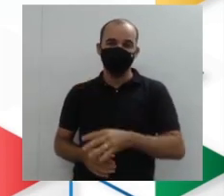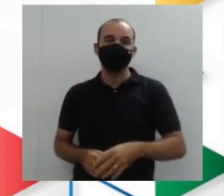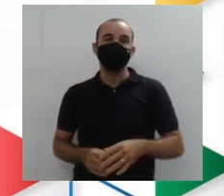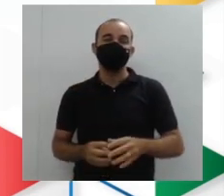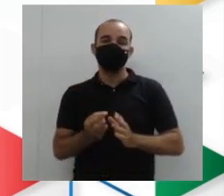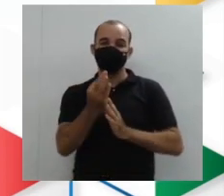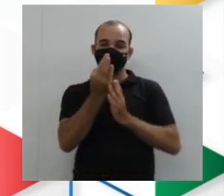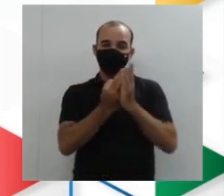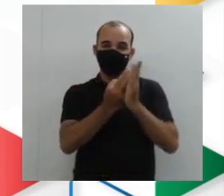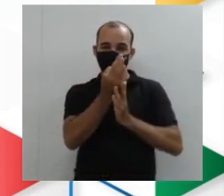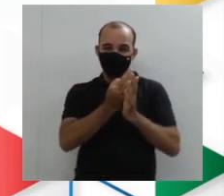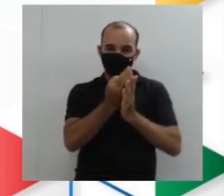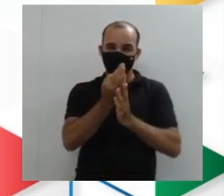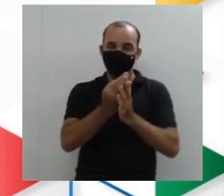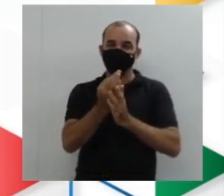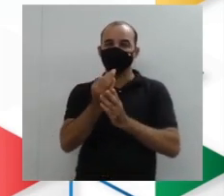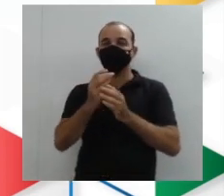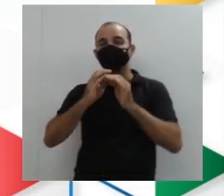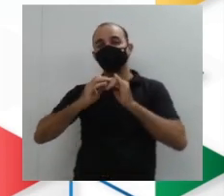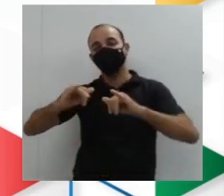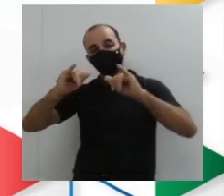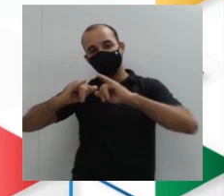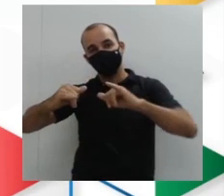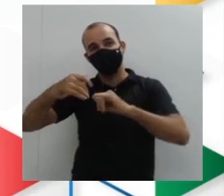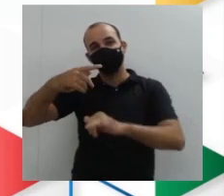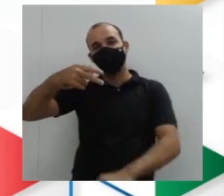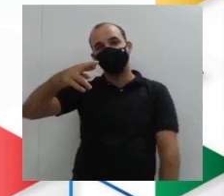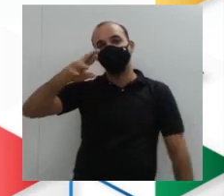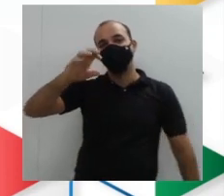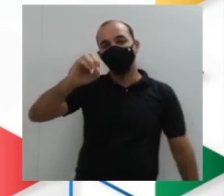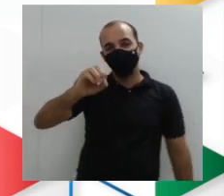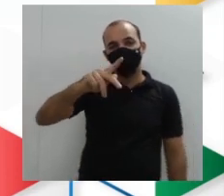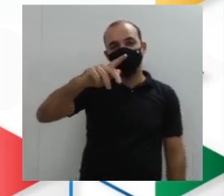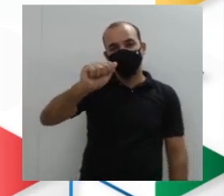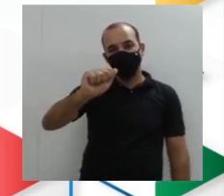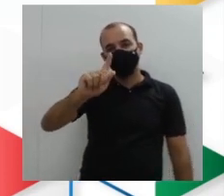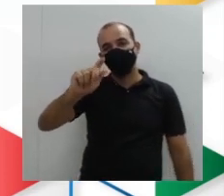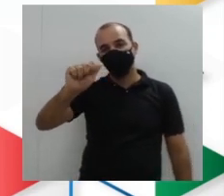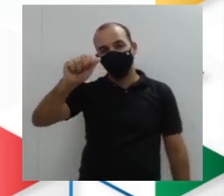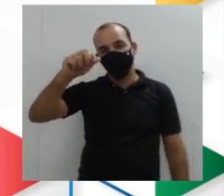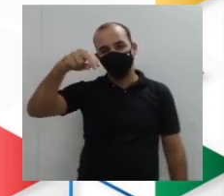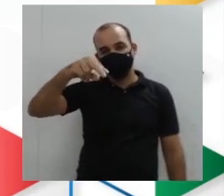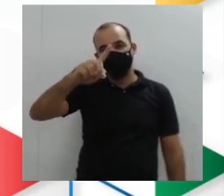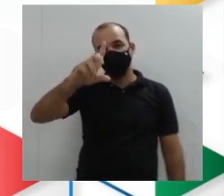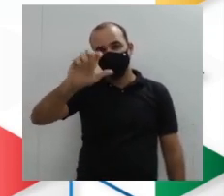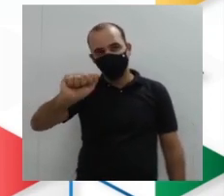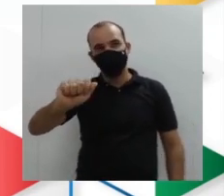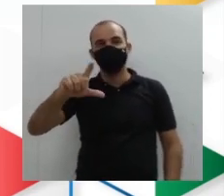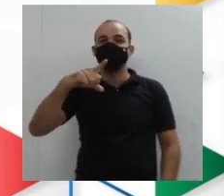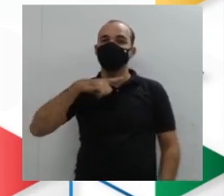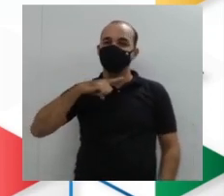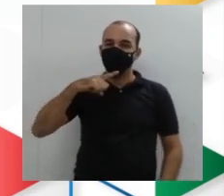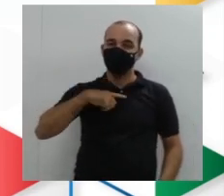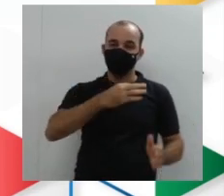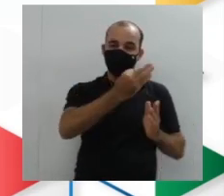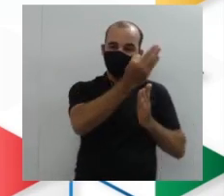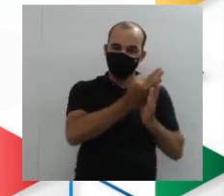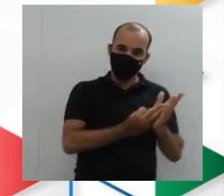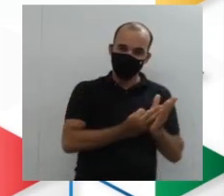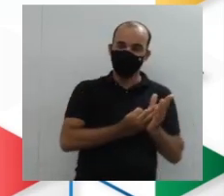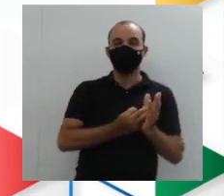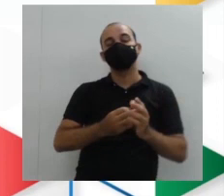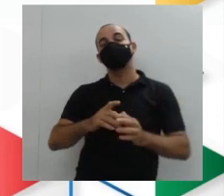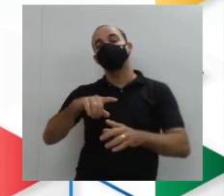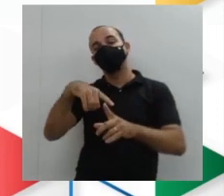Trago para vocês um texto, uma propaganda que há o elemento verbal e o elemento não verbal.